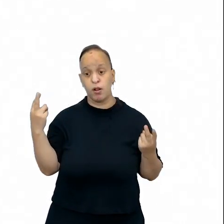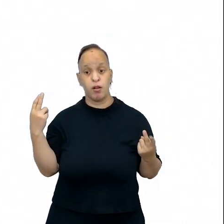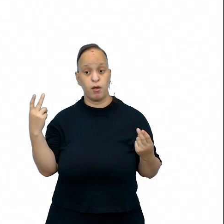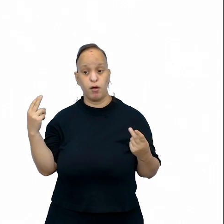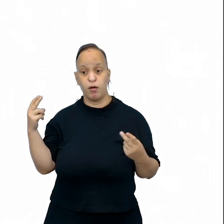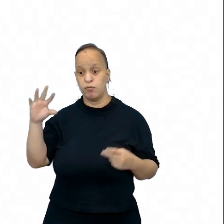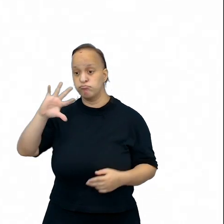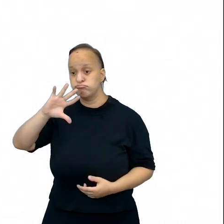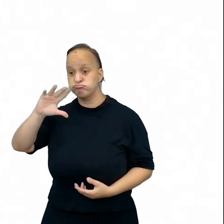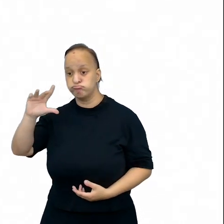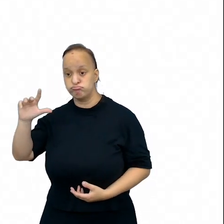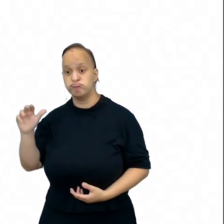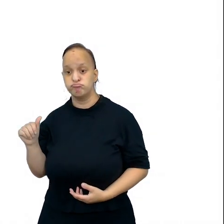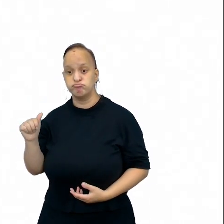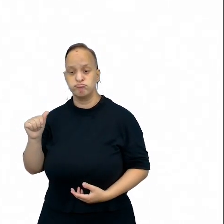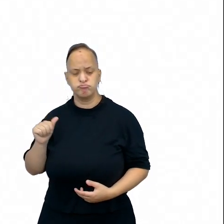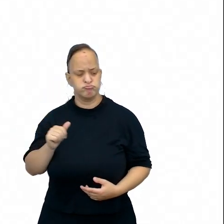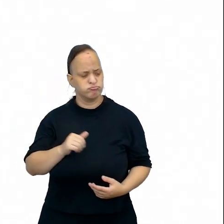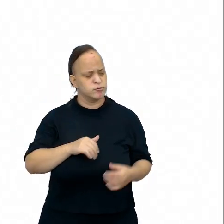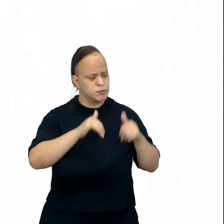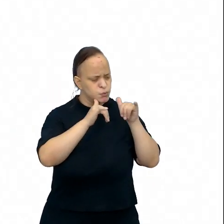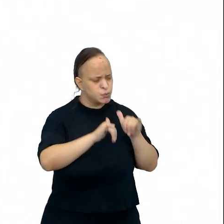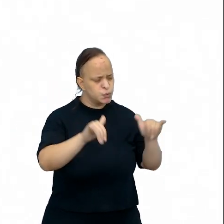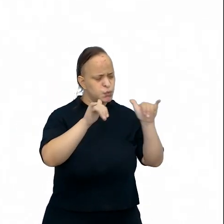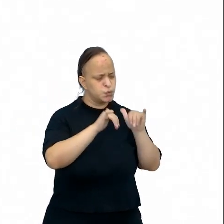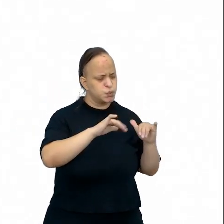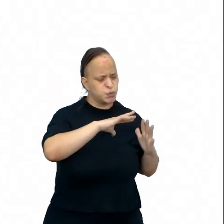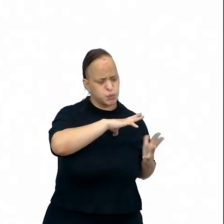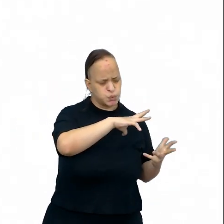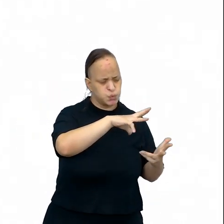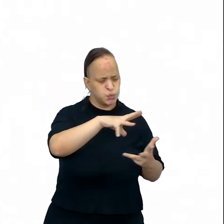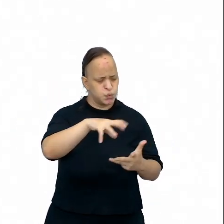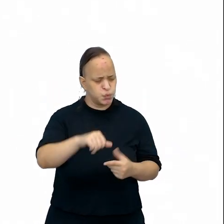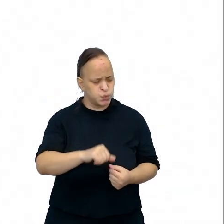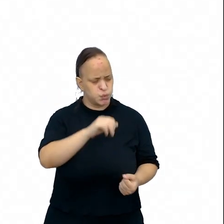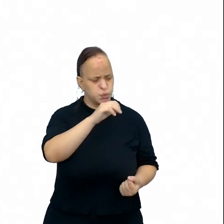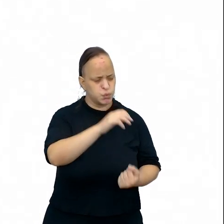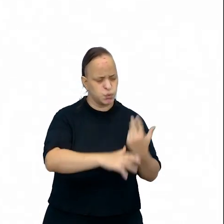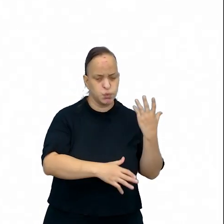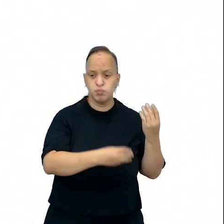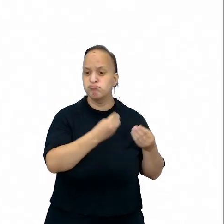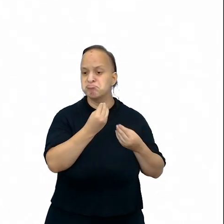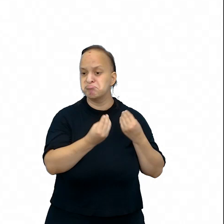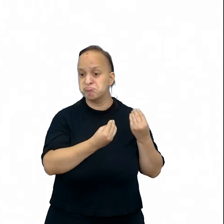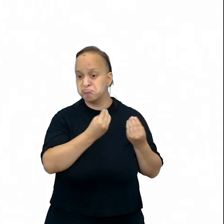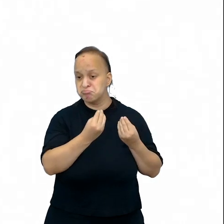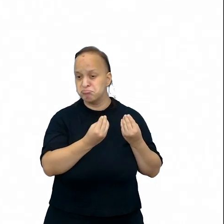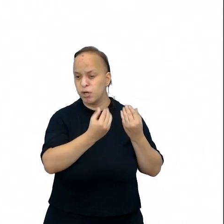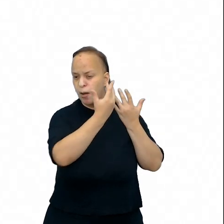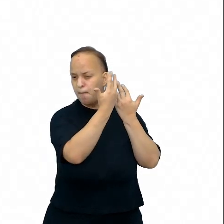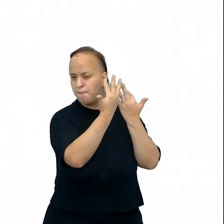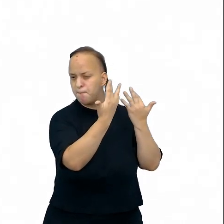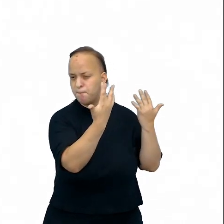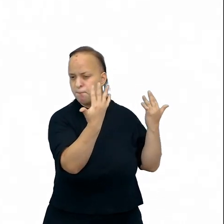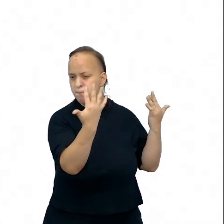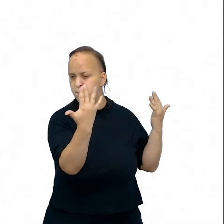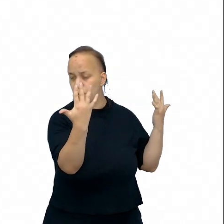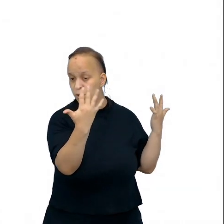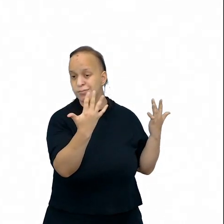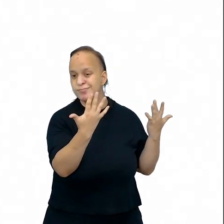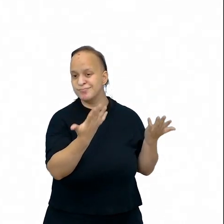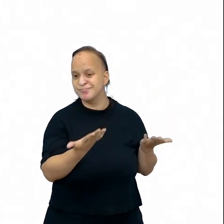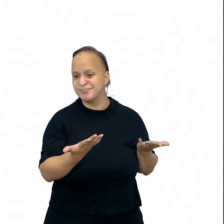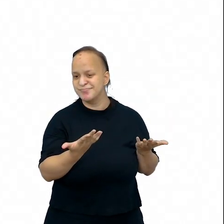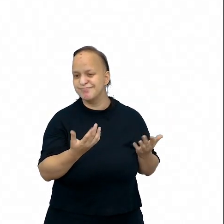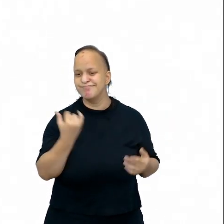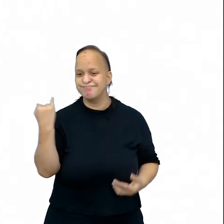as histórias sobre a criação do mundo, os conhecimentos sobre a natureza. Então, é importante, né, fazer esse embrincamento